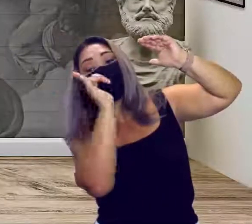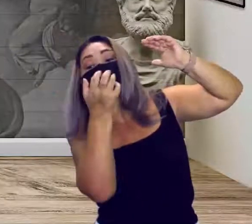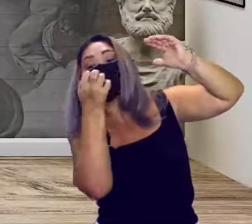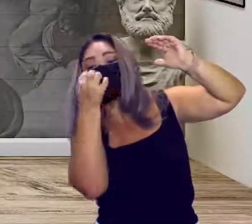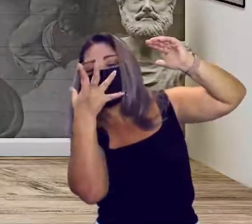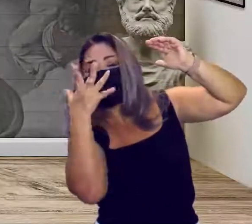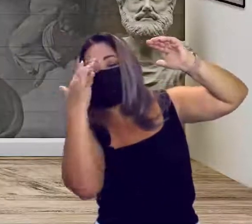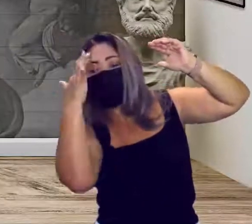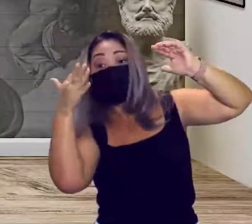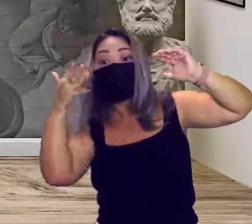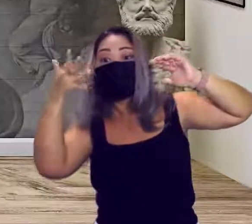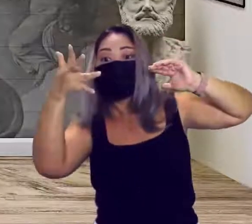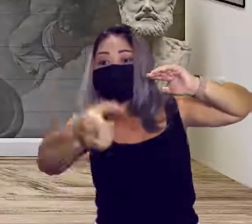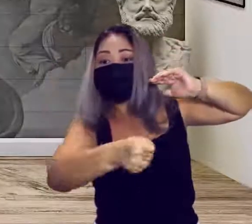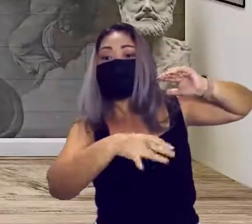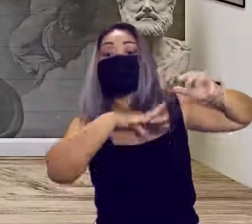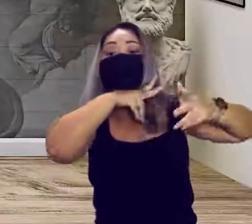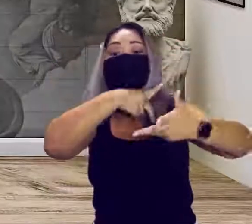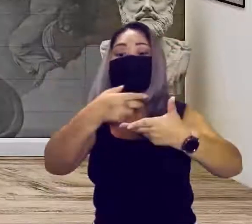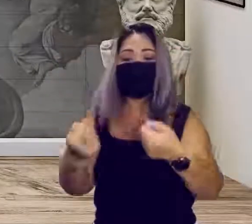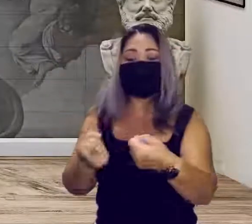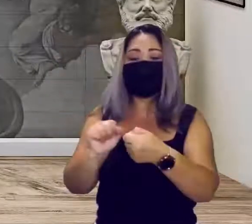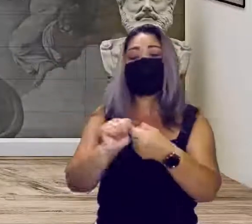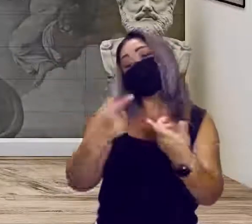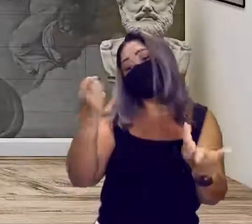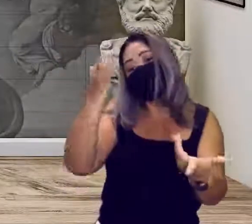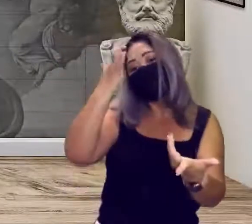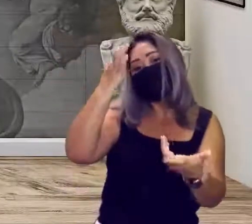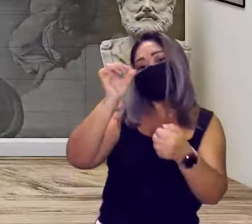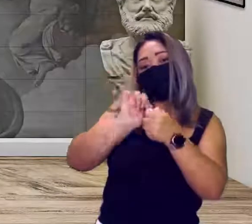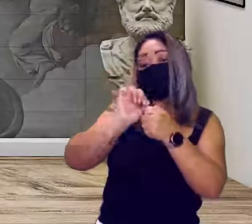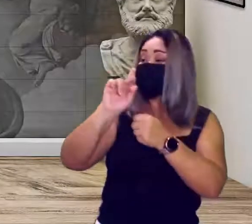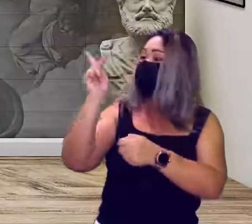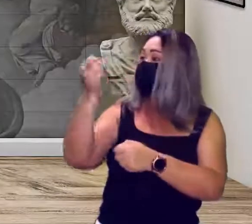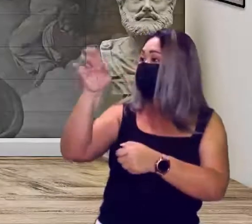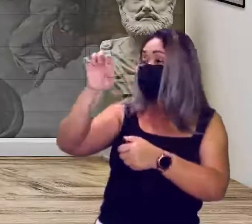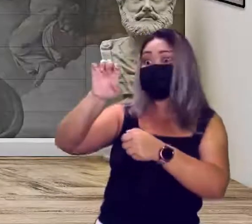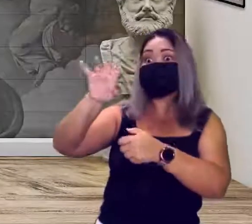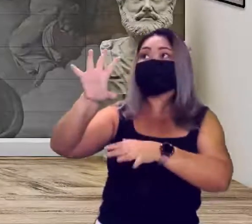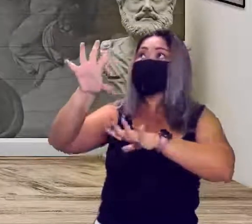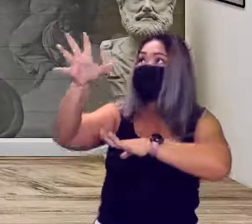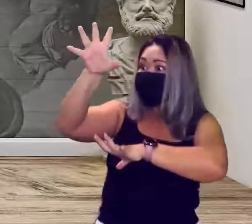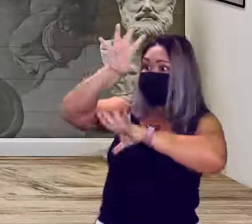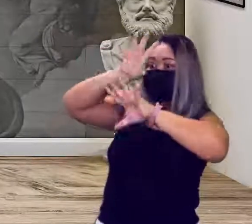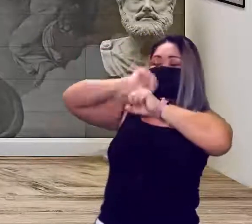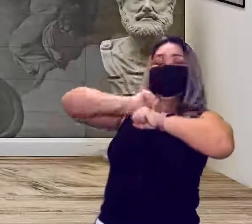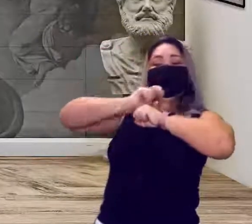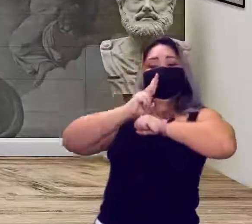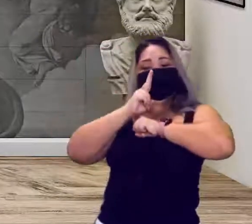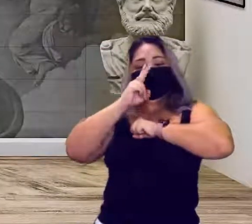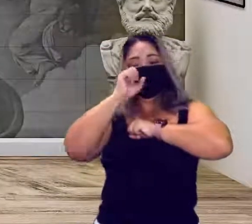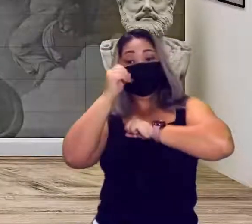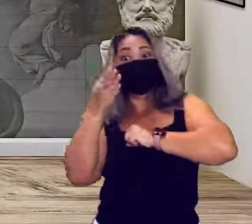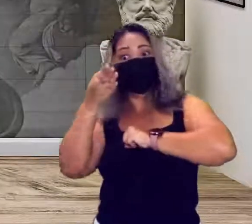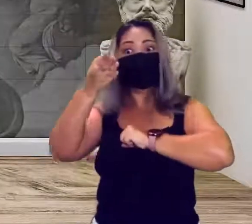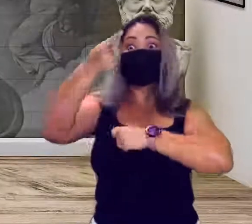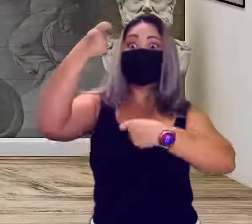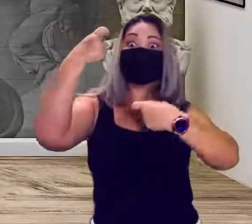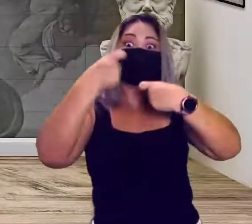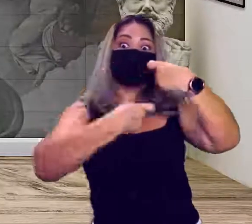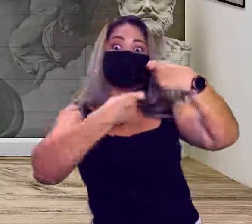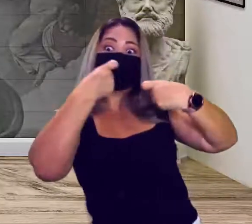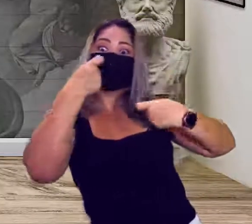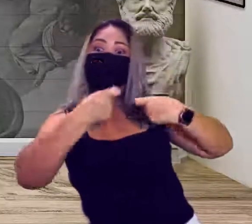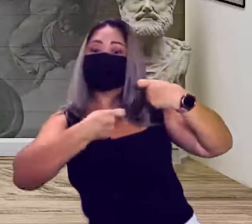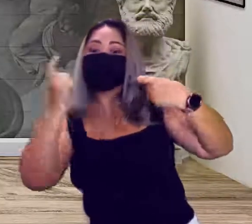É mais ou menos essa ideia dos gregos também. Cultuavam Ares para ter força e combater os inimigos,